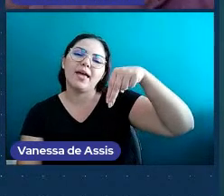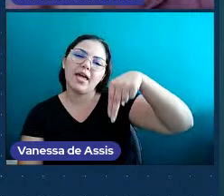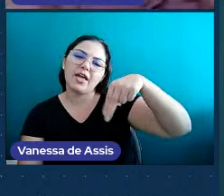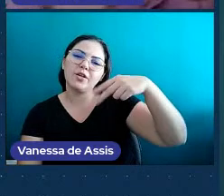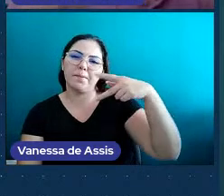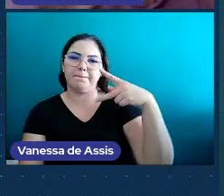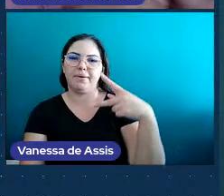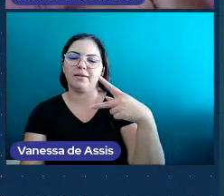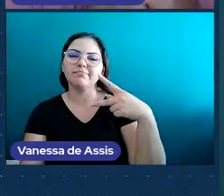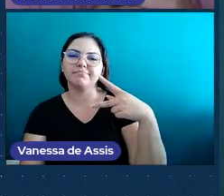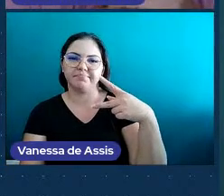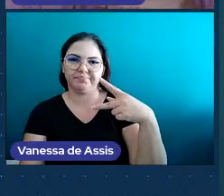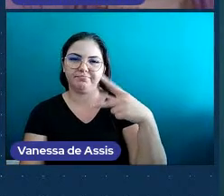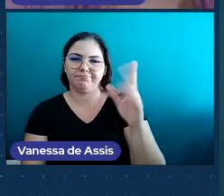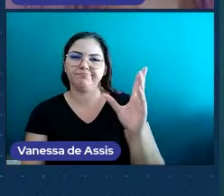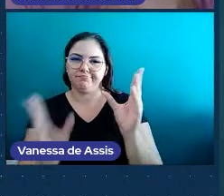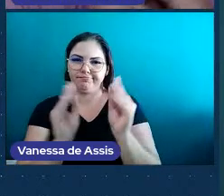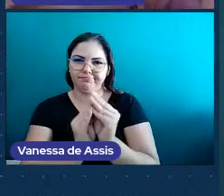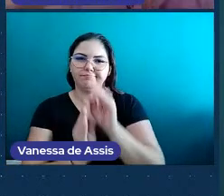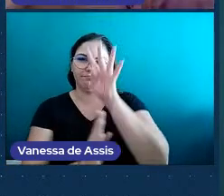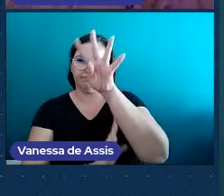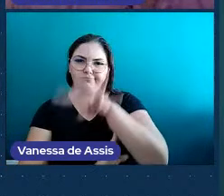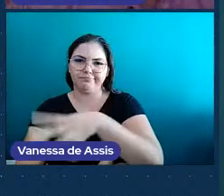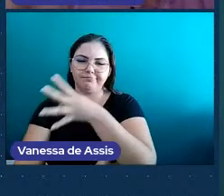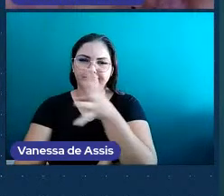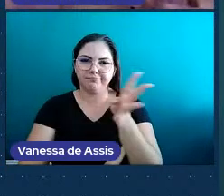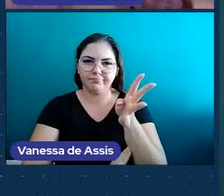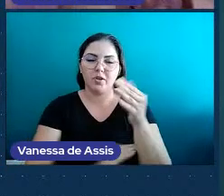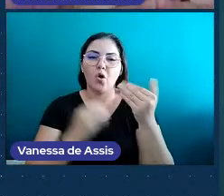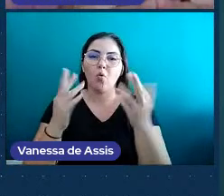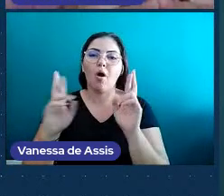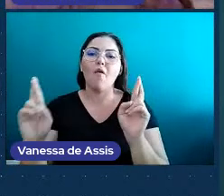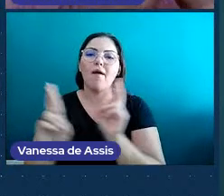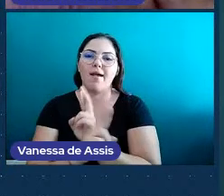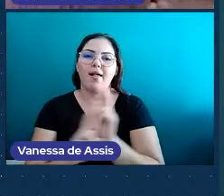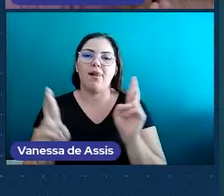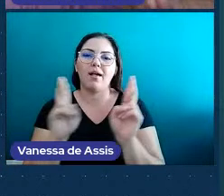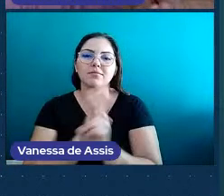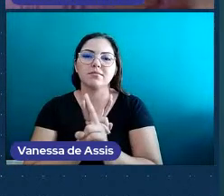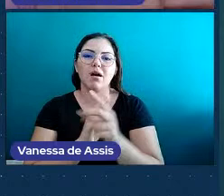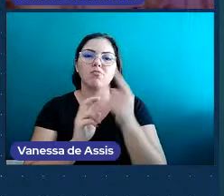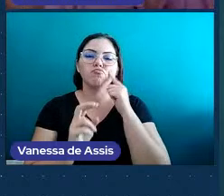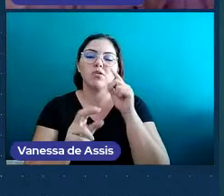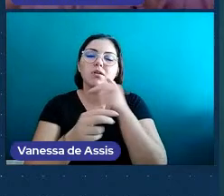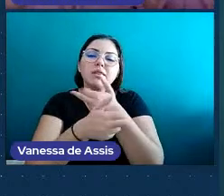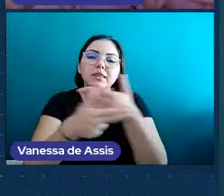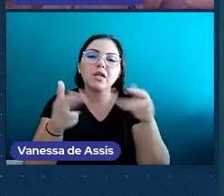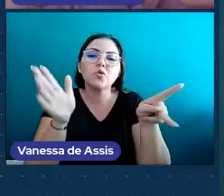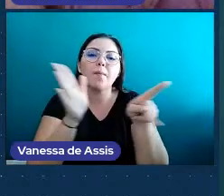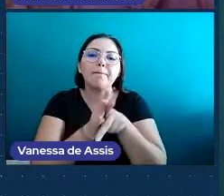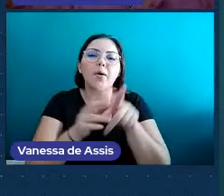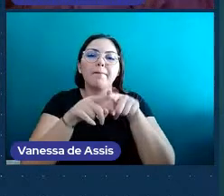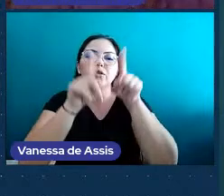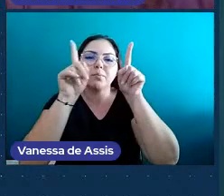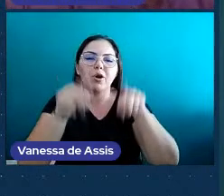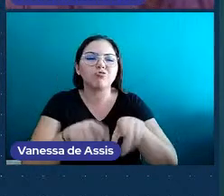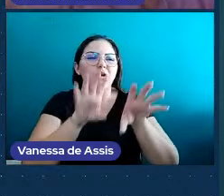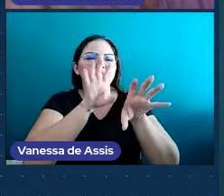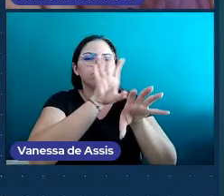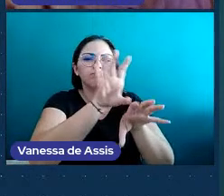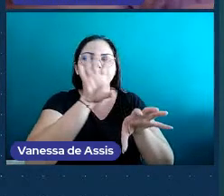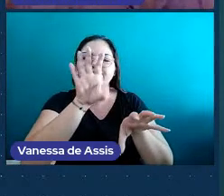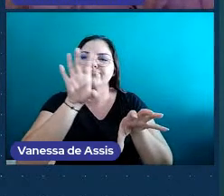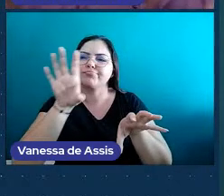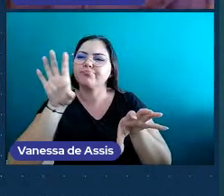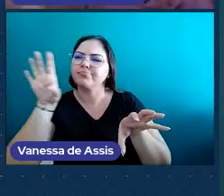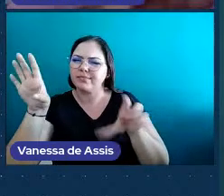melhor da relação entre eles. Isso é uma dica que a gente dá para que você tenha melhor condição